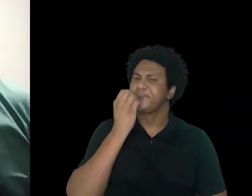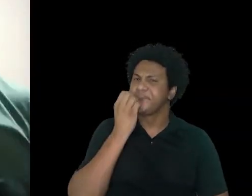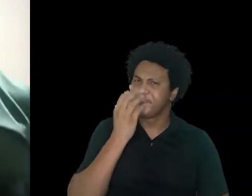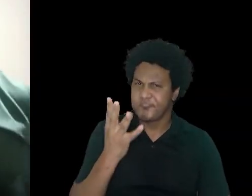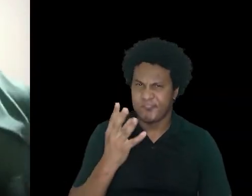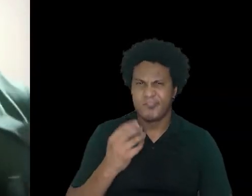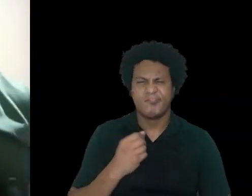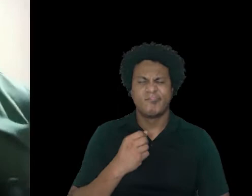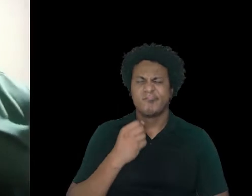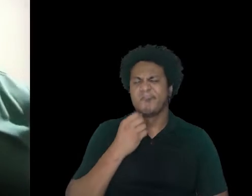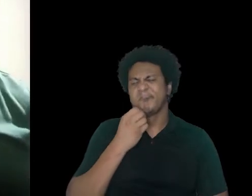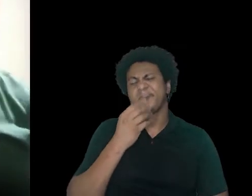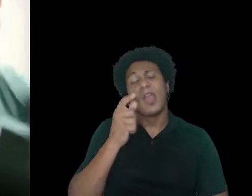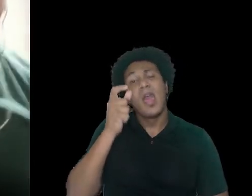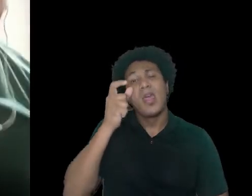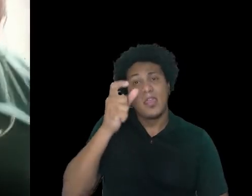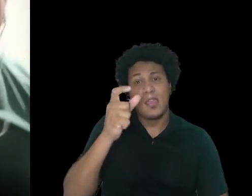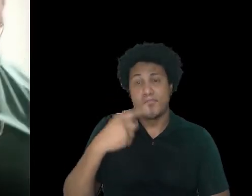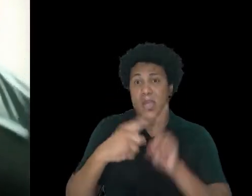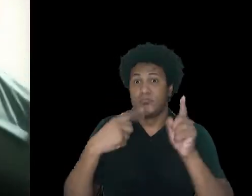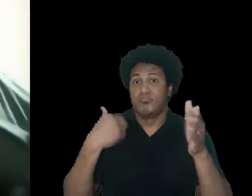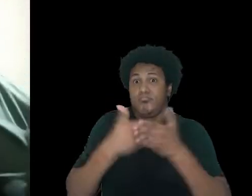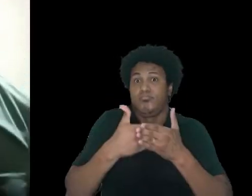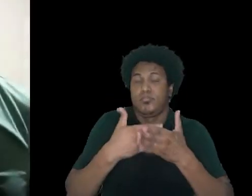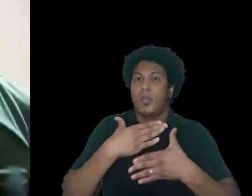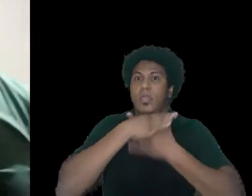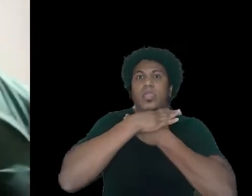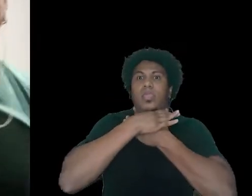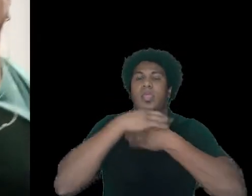bem interessante, bem sufocante por causa dos prazos.